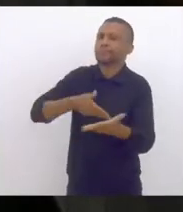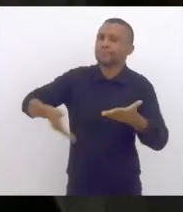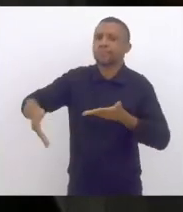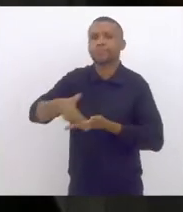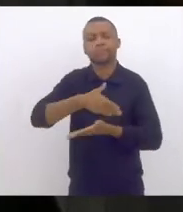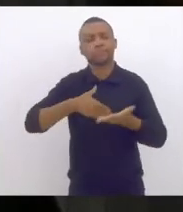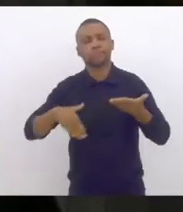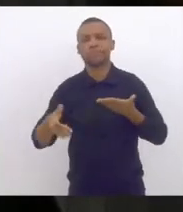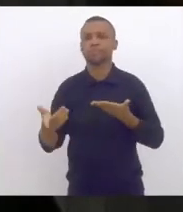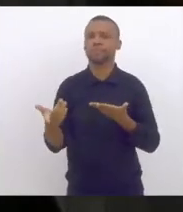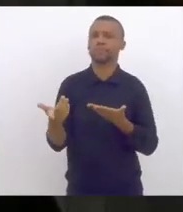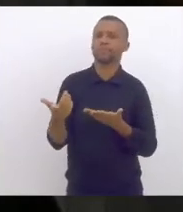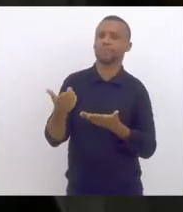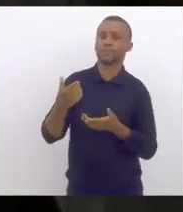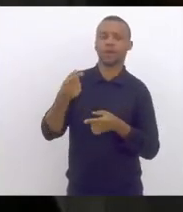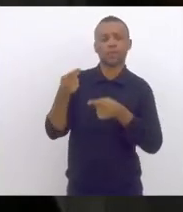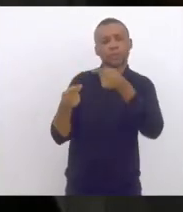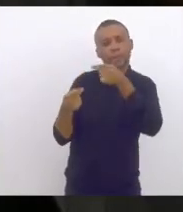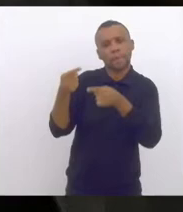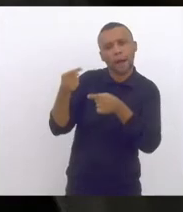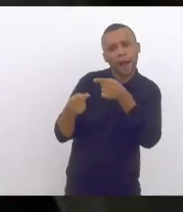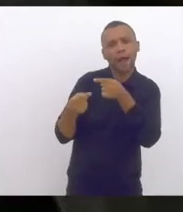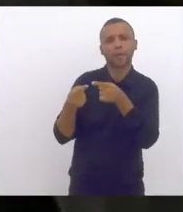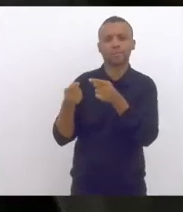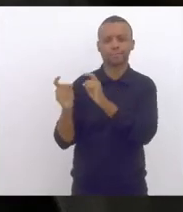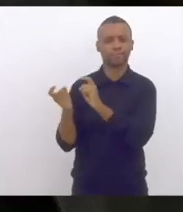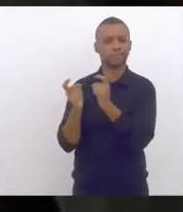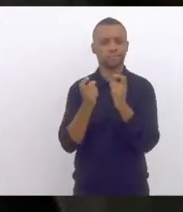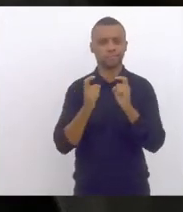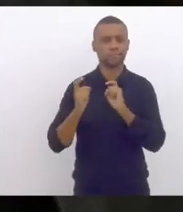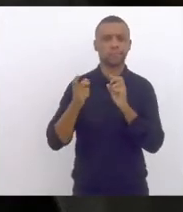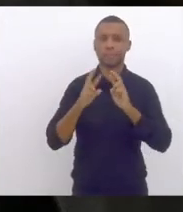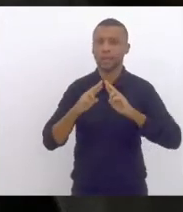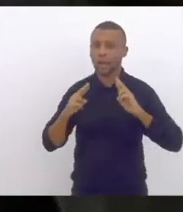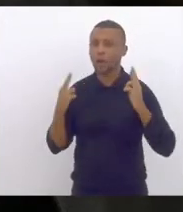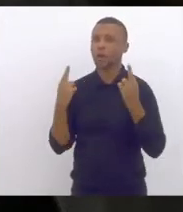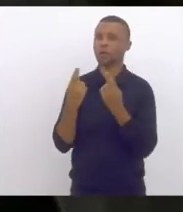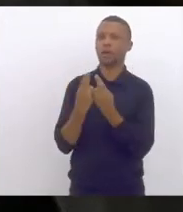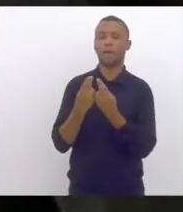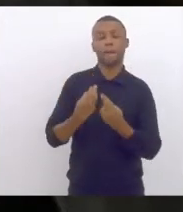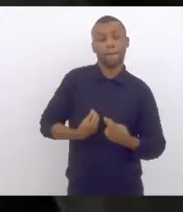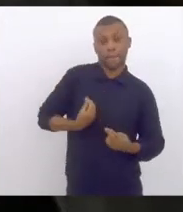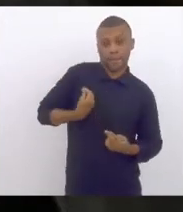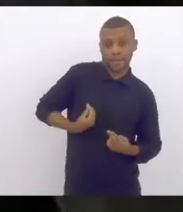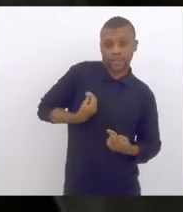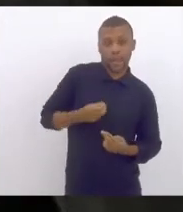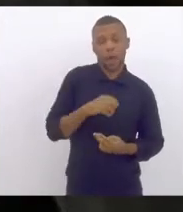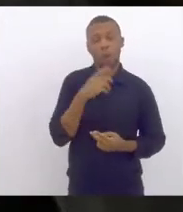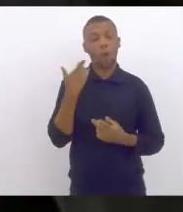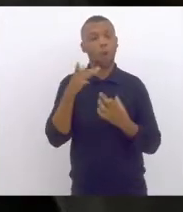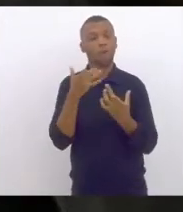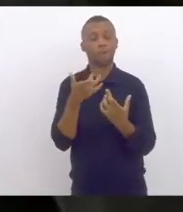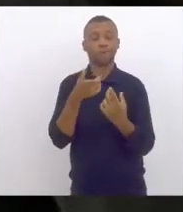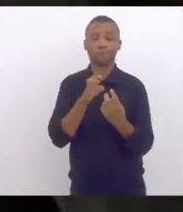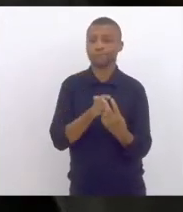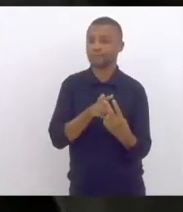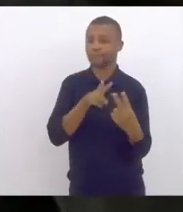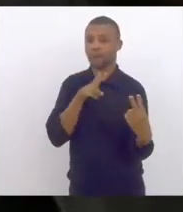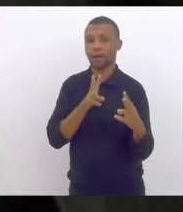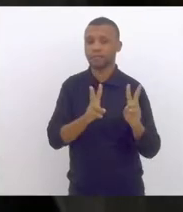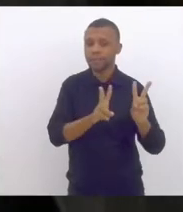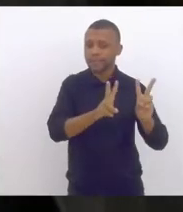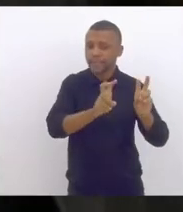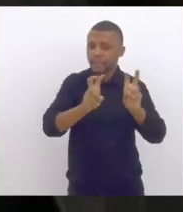sabe, Maria Carmen? Nos nossos debates, nas nossas discussões, nas nossas reuniões, presenciais ou virtuais, em torno de vários temas,